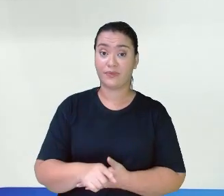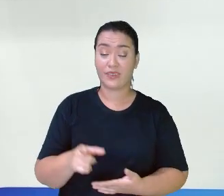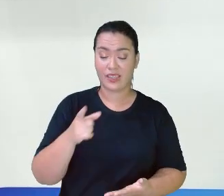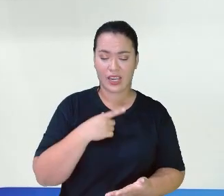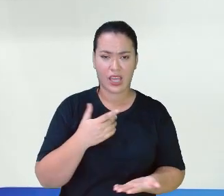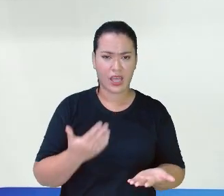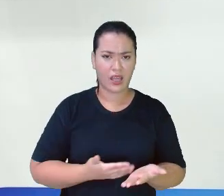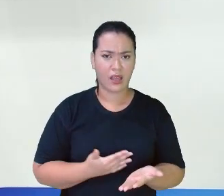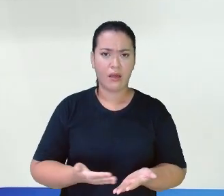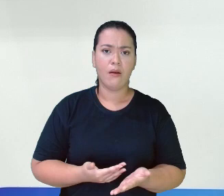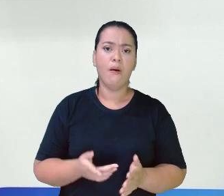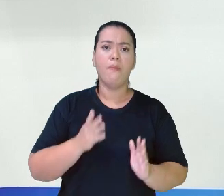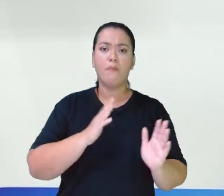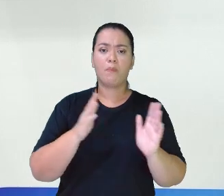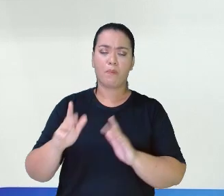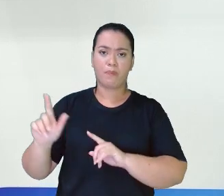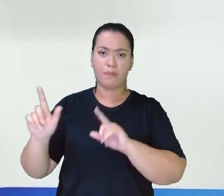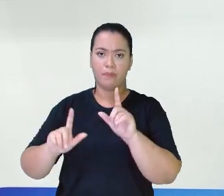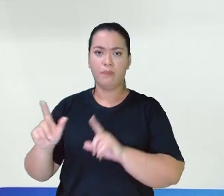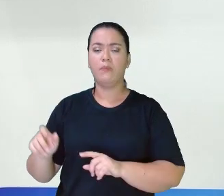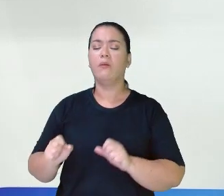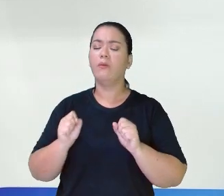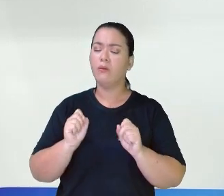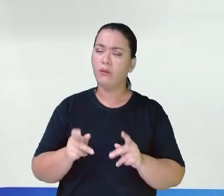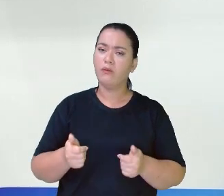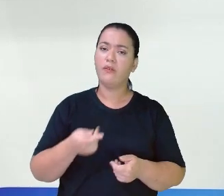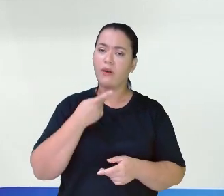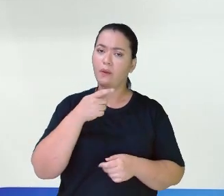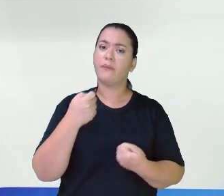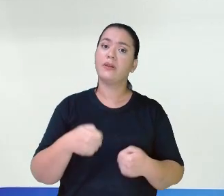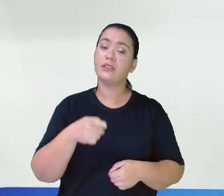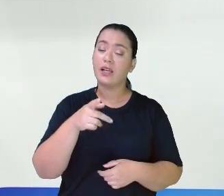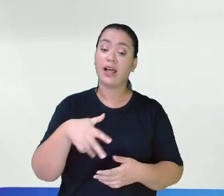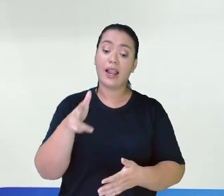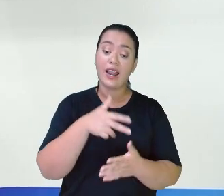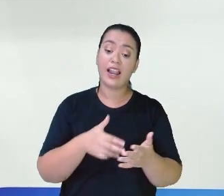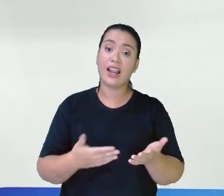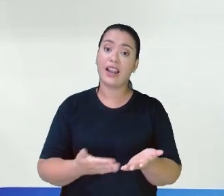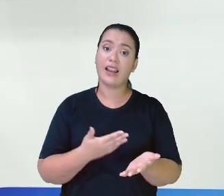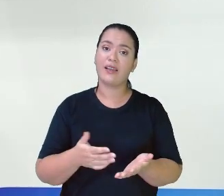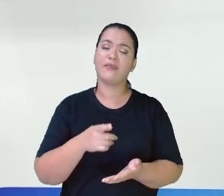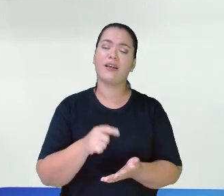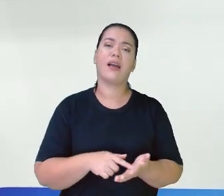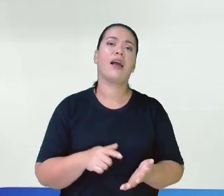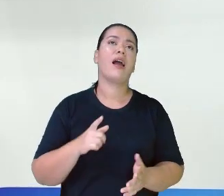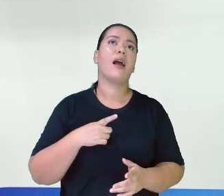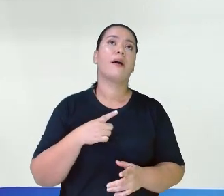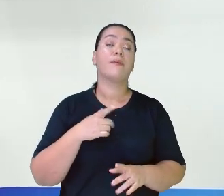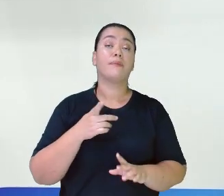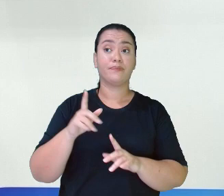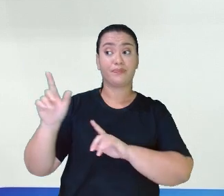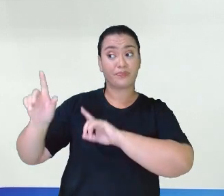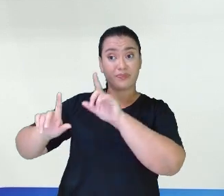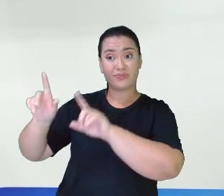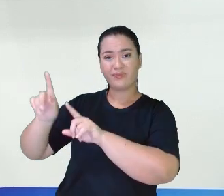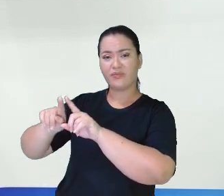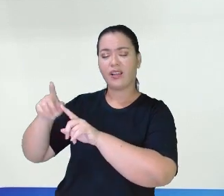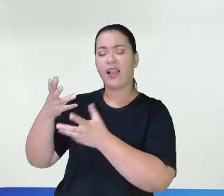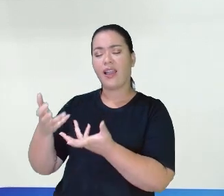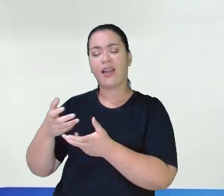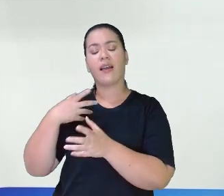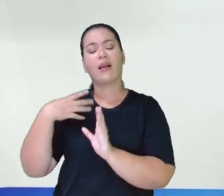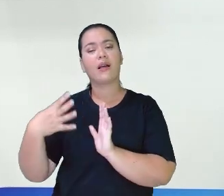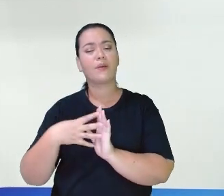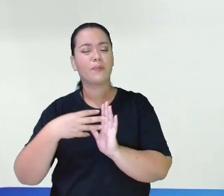em livro, em série, pode assistir, ótimo, mas lê o livro também. Você vai encontrar, por mais que o autor da série, do filme,